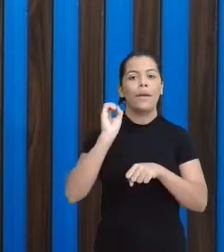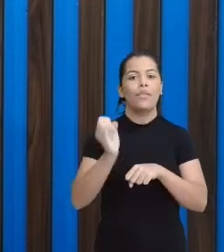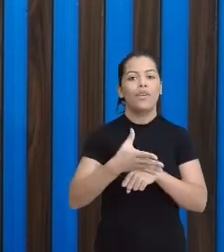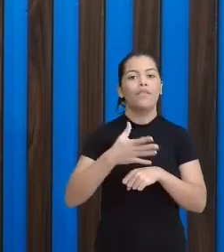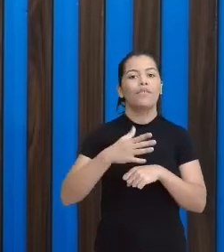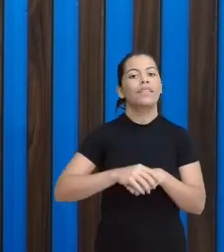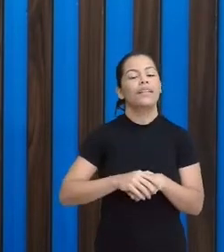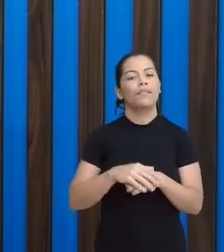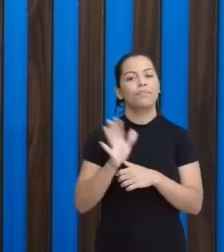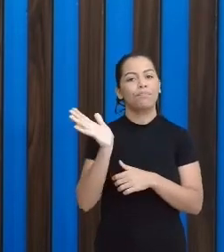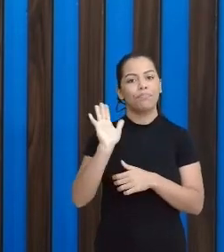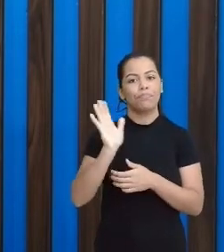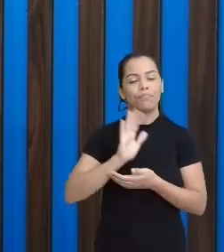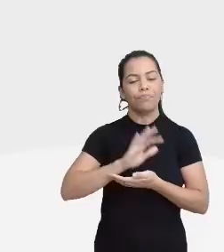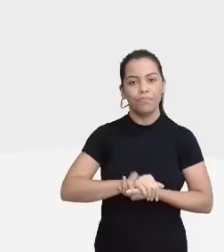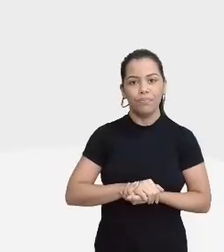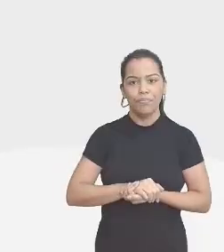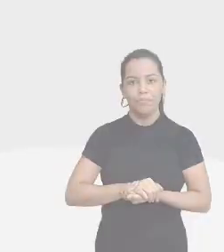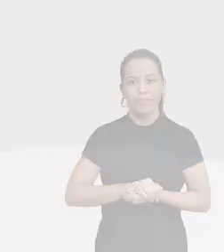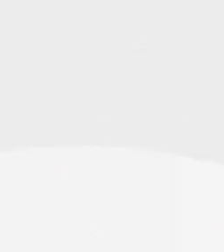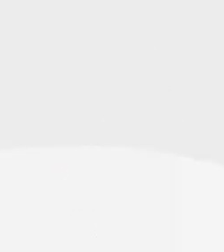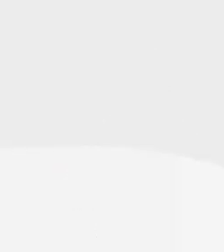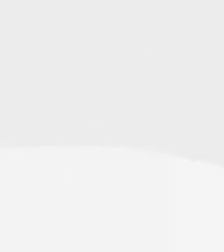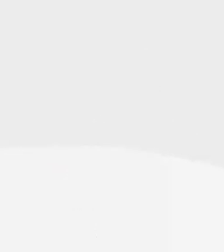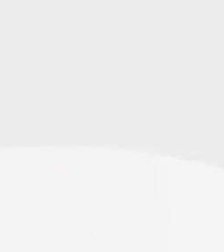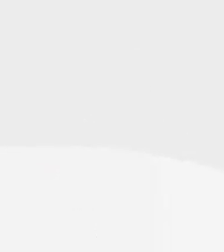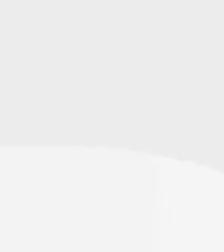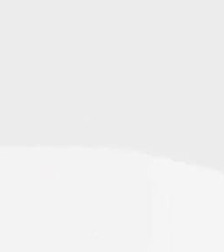Recife. Até já!